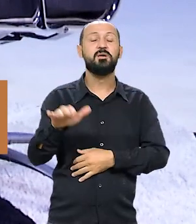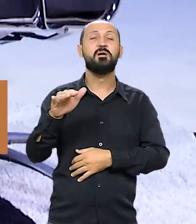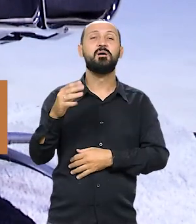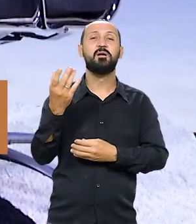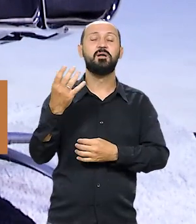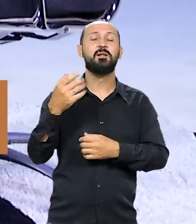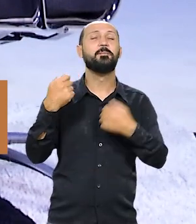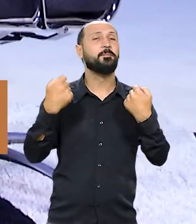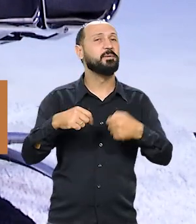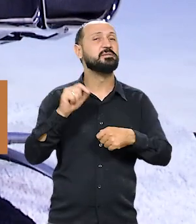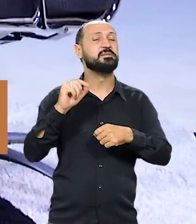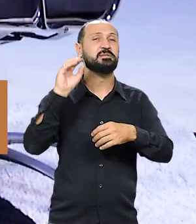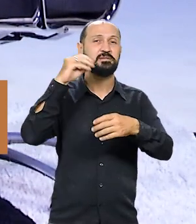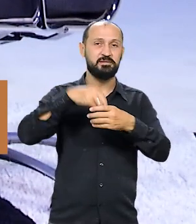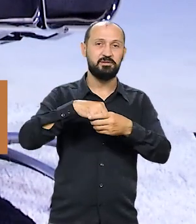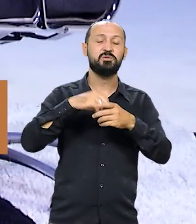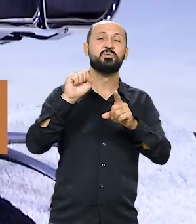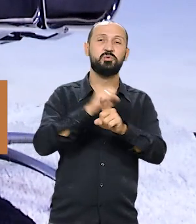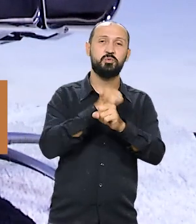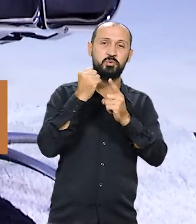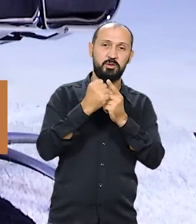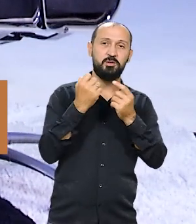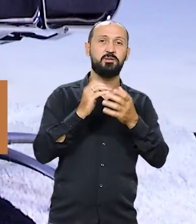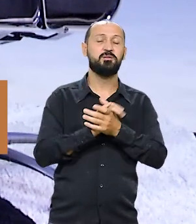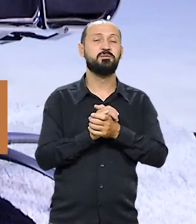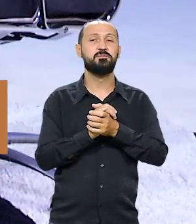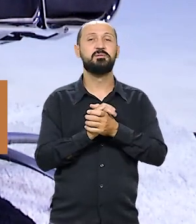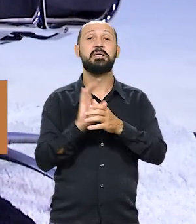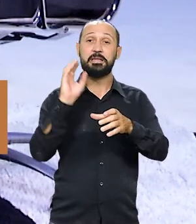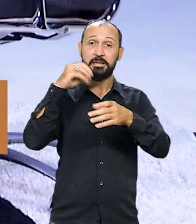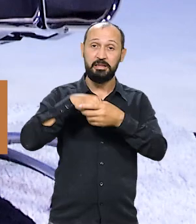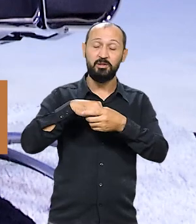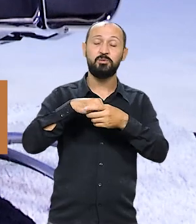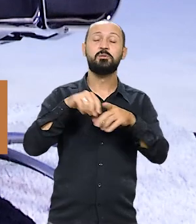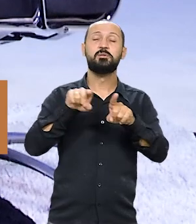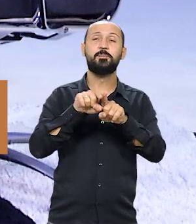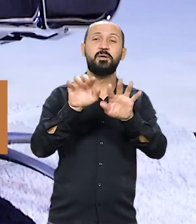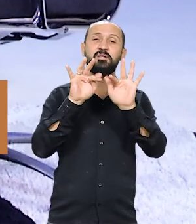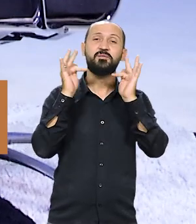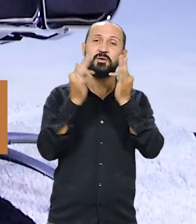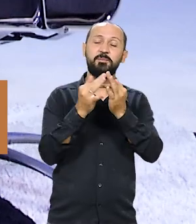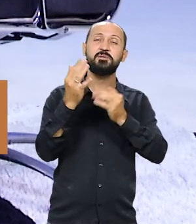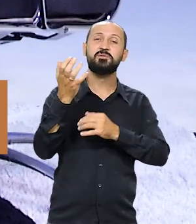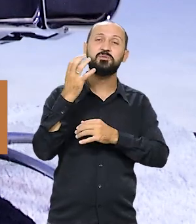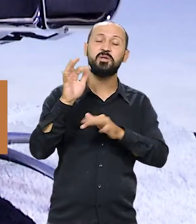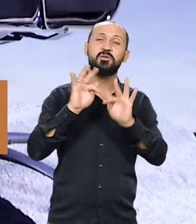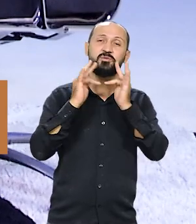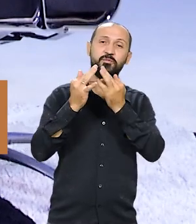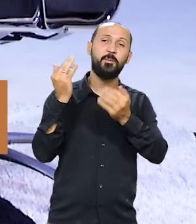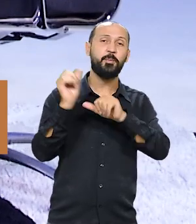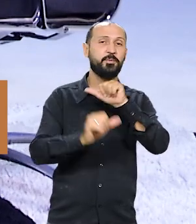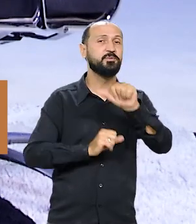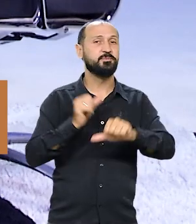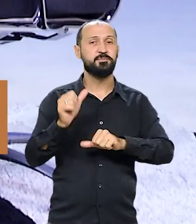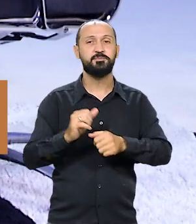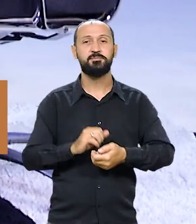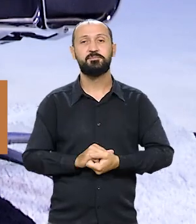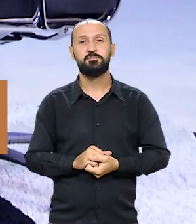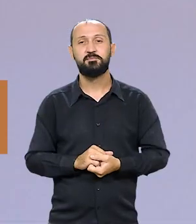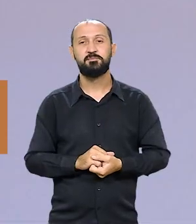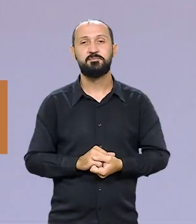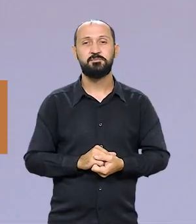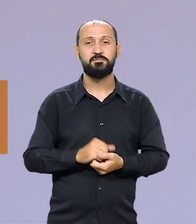com a infância, ela é essencial numa sociedade e é essencial na família quando a gente quer que a nossa família se